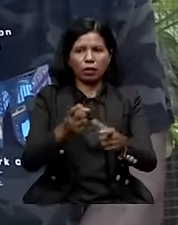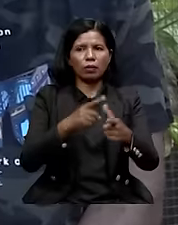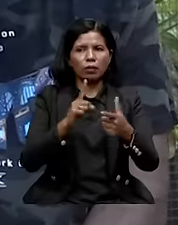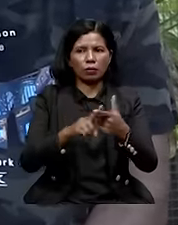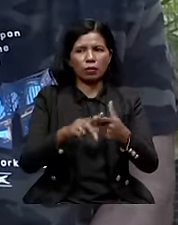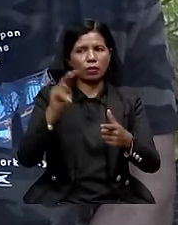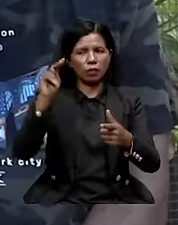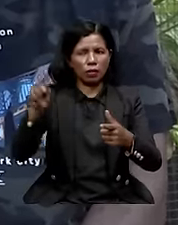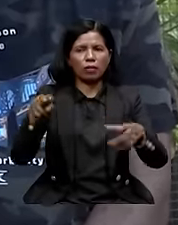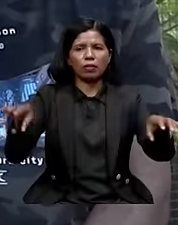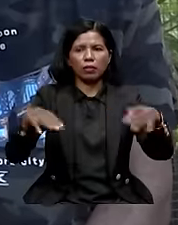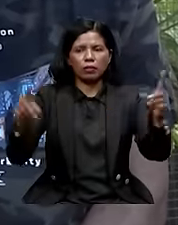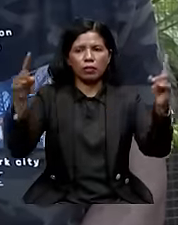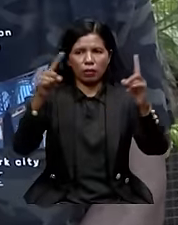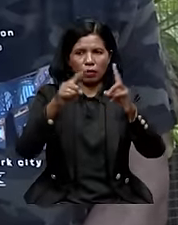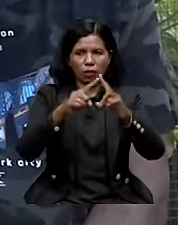mo serviço ba